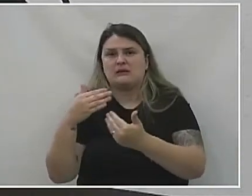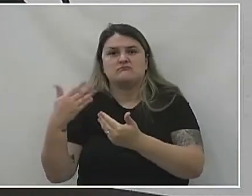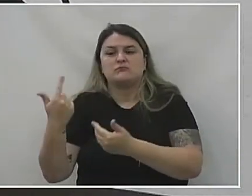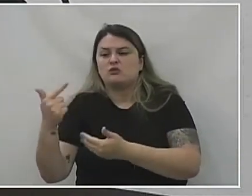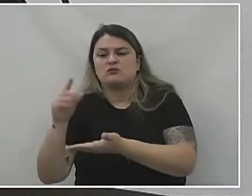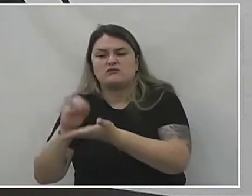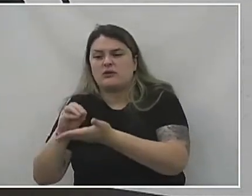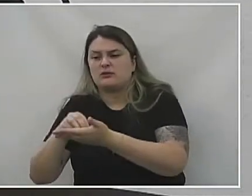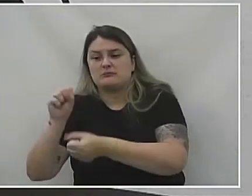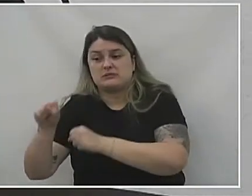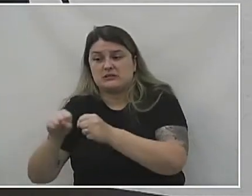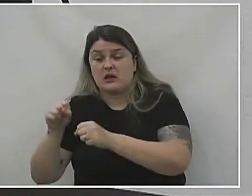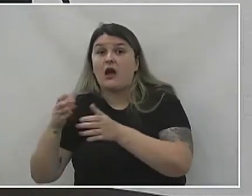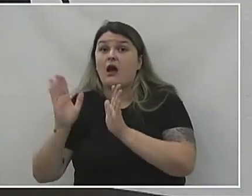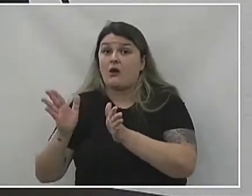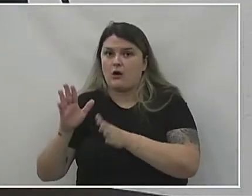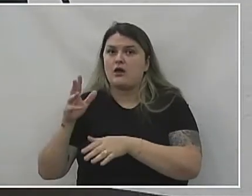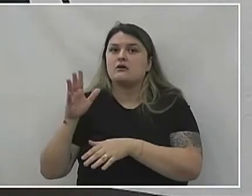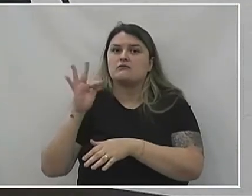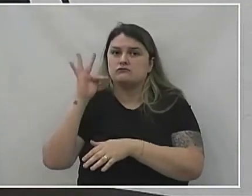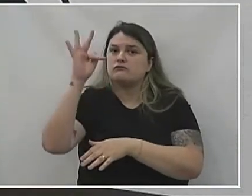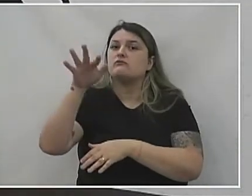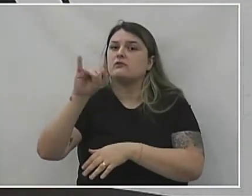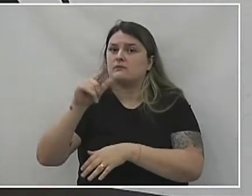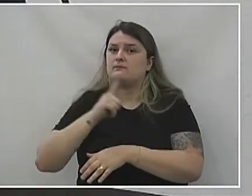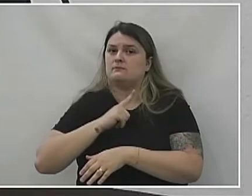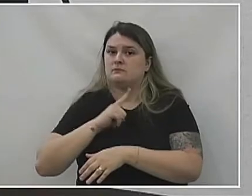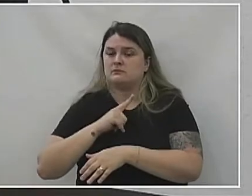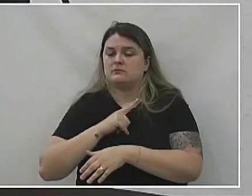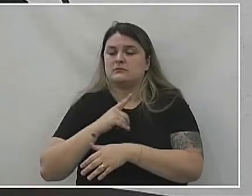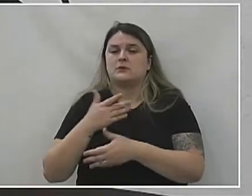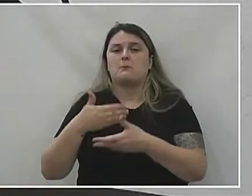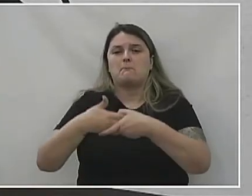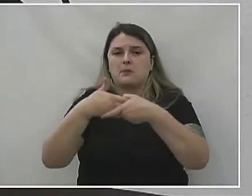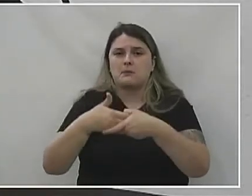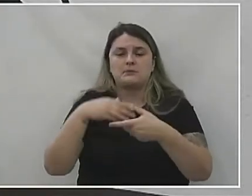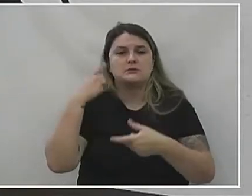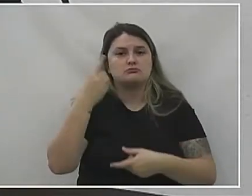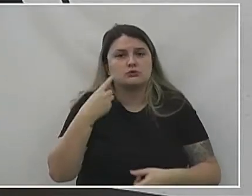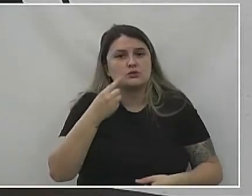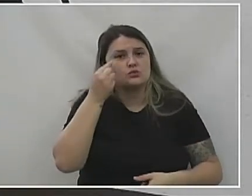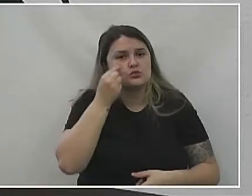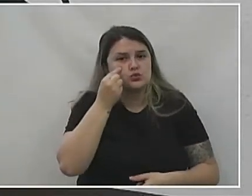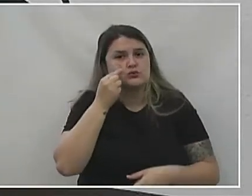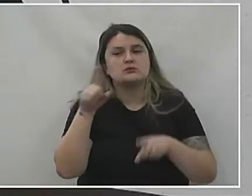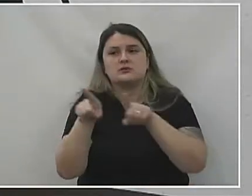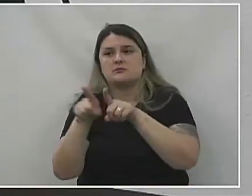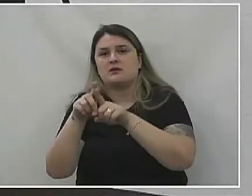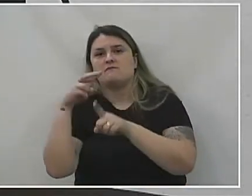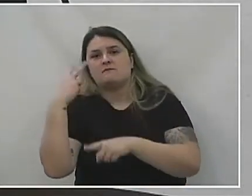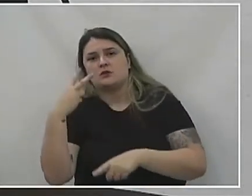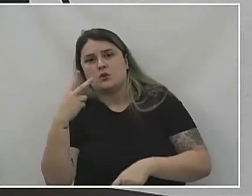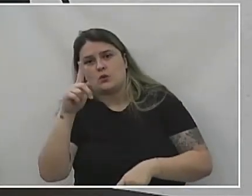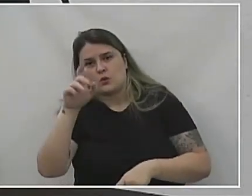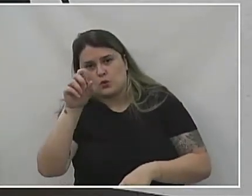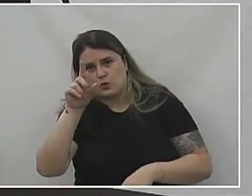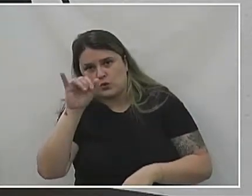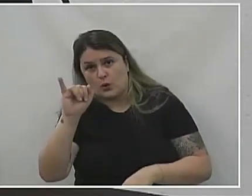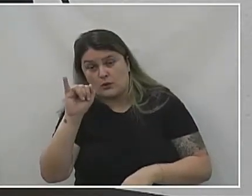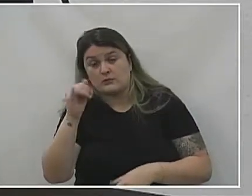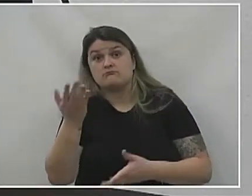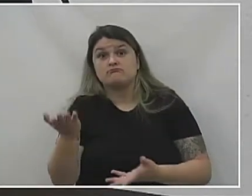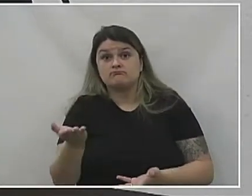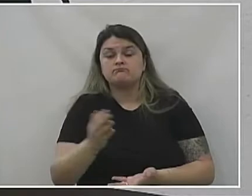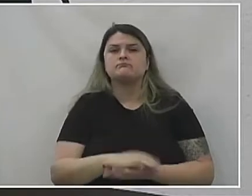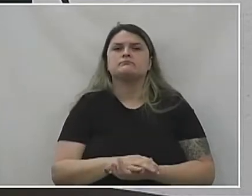destacar o trabalho que vem sendo feito destacar o Godoy que brigou por esse trabalho lá também no bairro tá quero nesse momento também